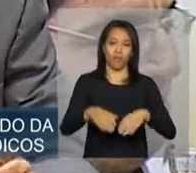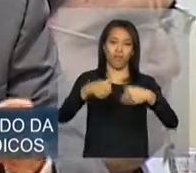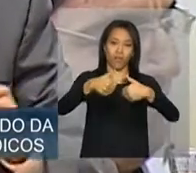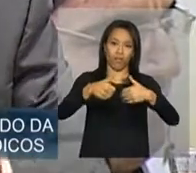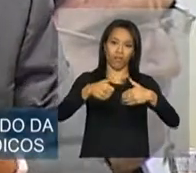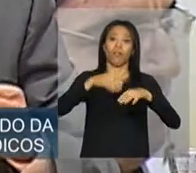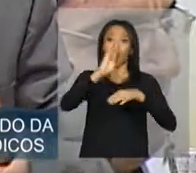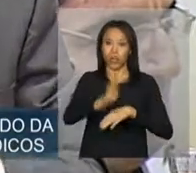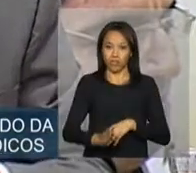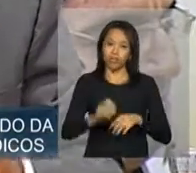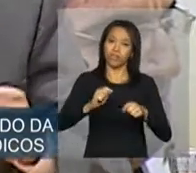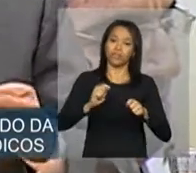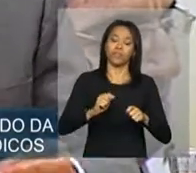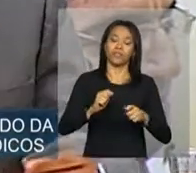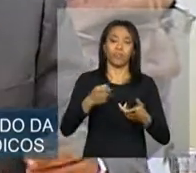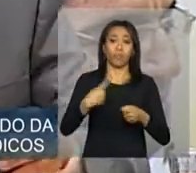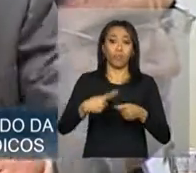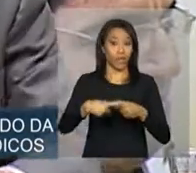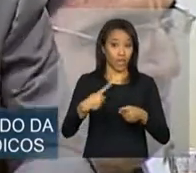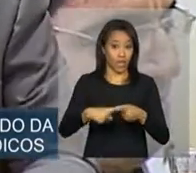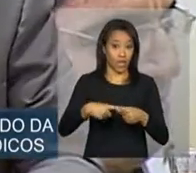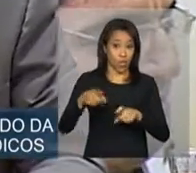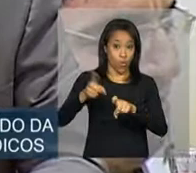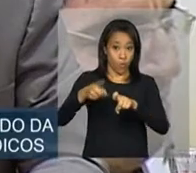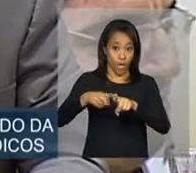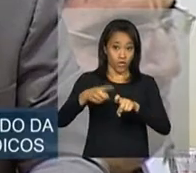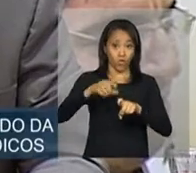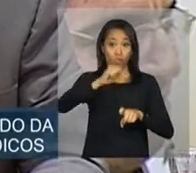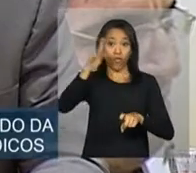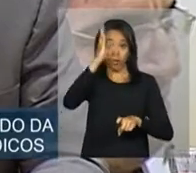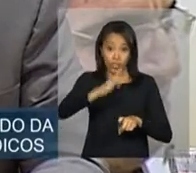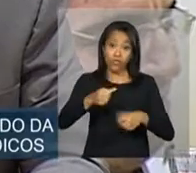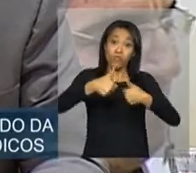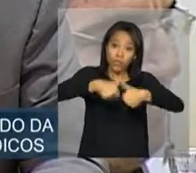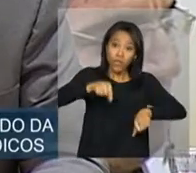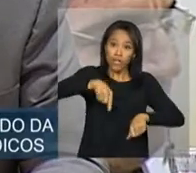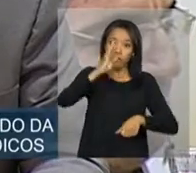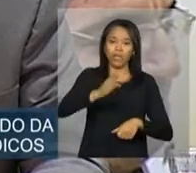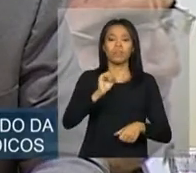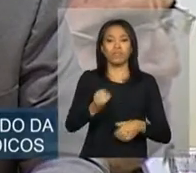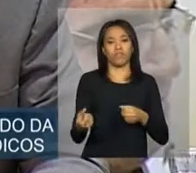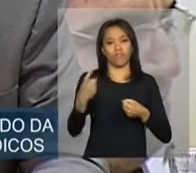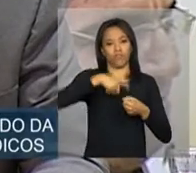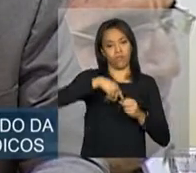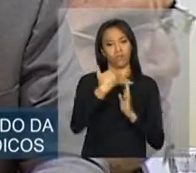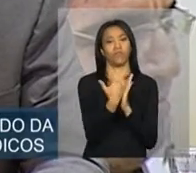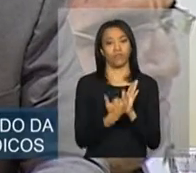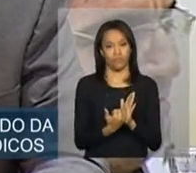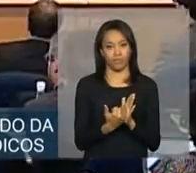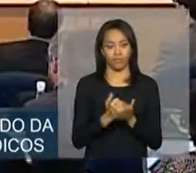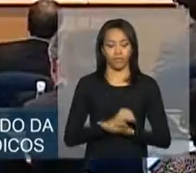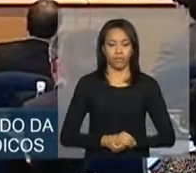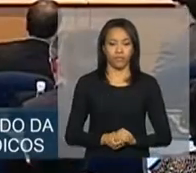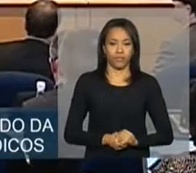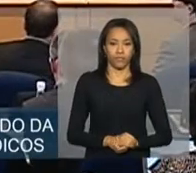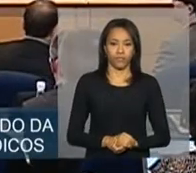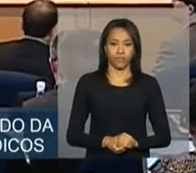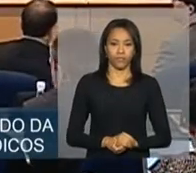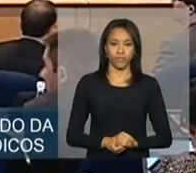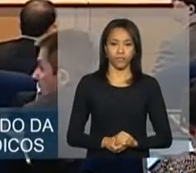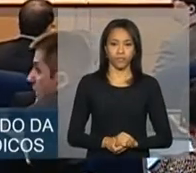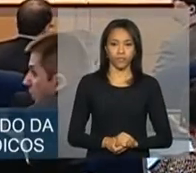visto visto da vinculado diretamente ao bom cumprimento das ações o programa quem